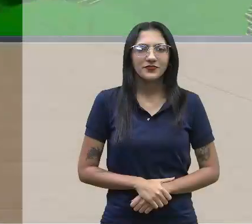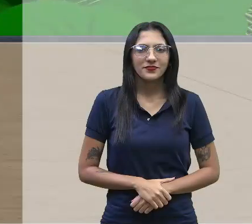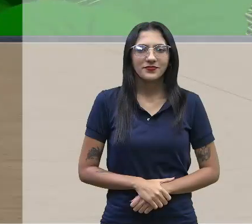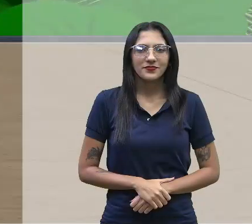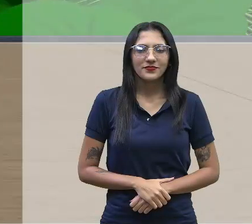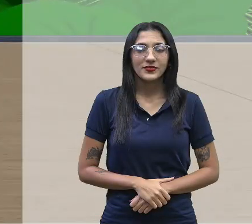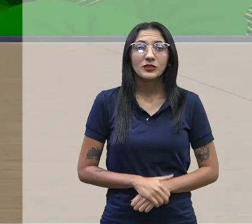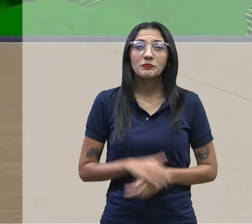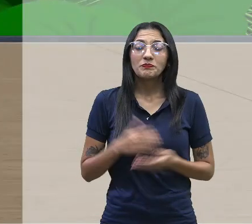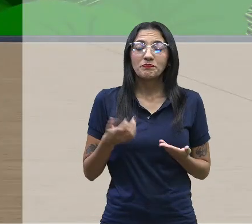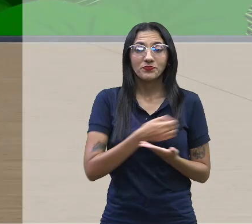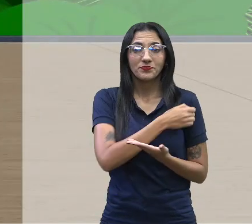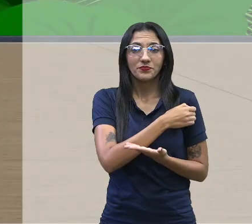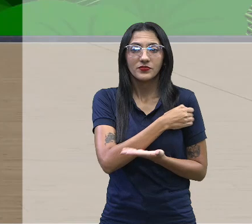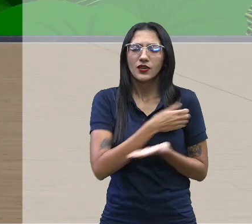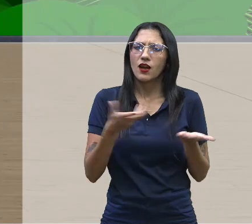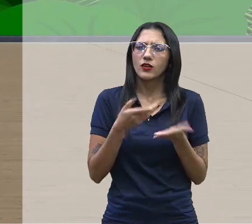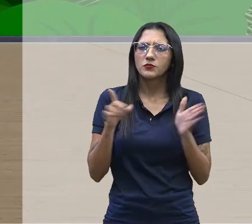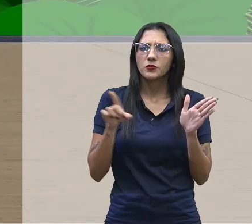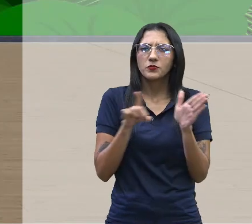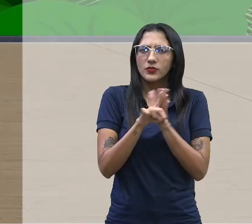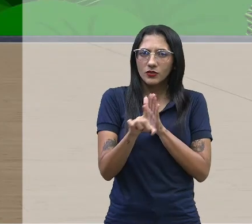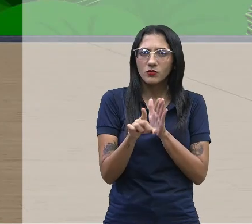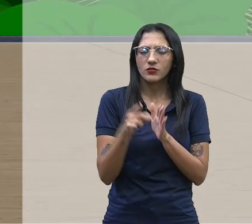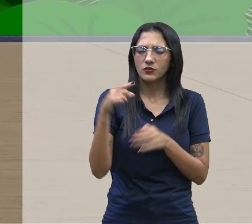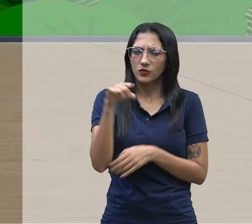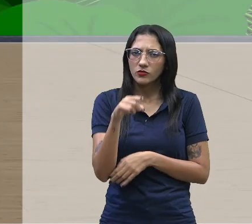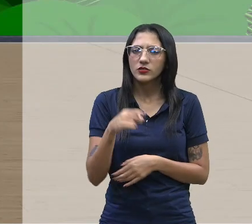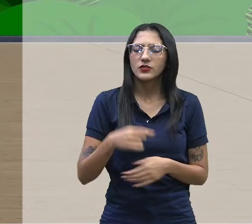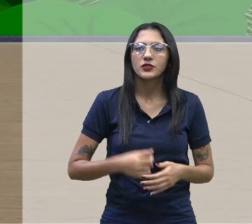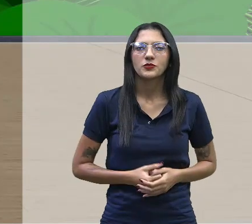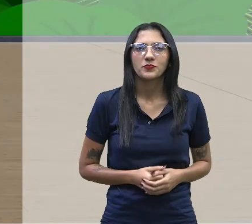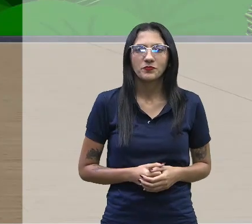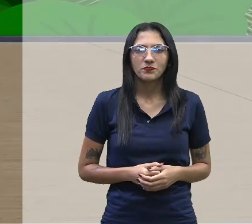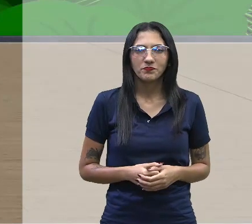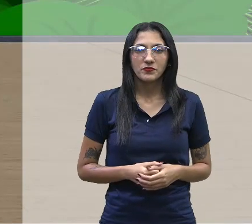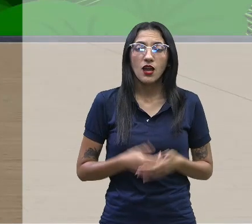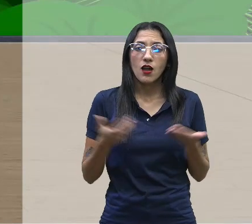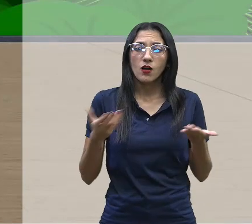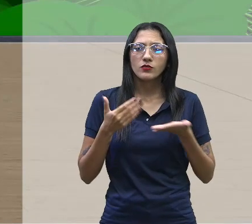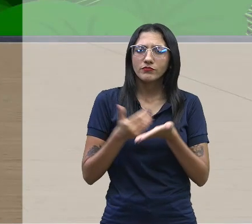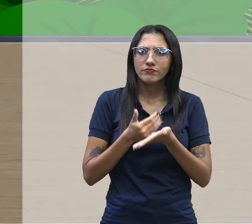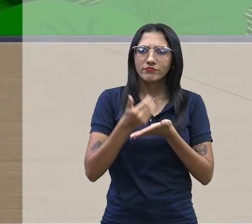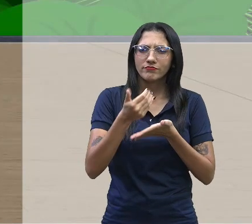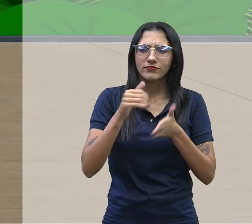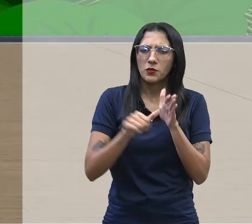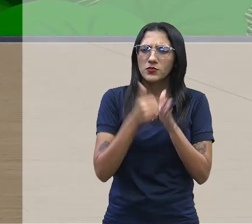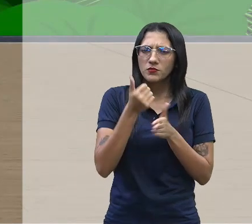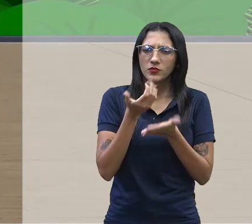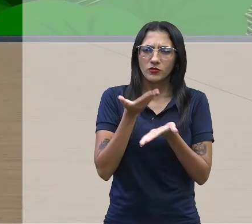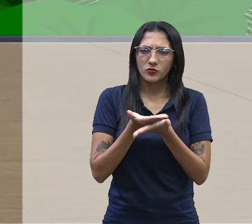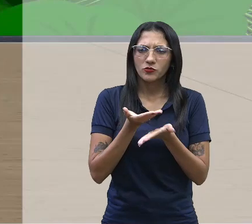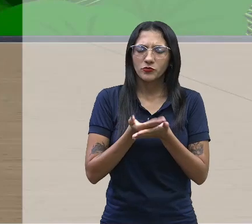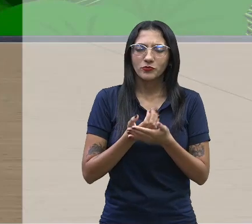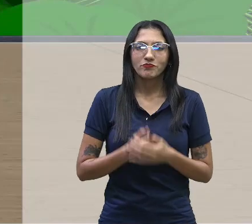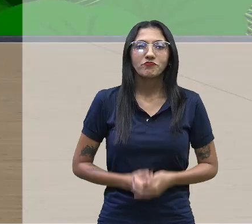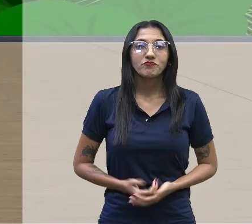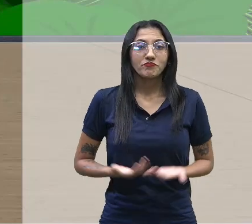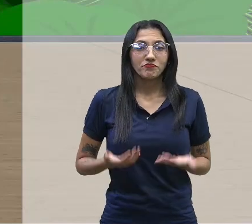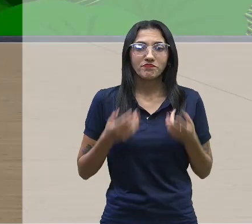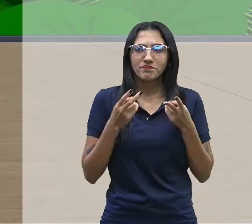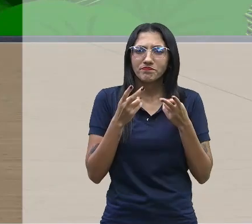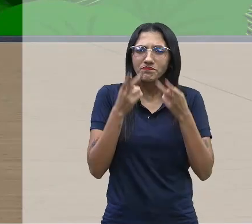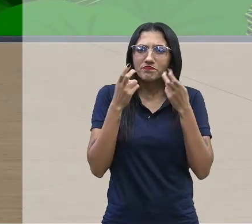Então, turmas, eu tenho uma pergunta a fazer para vocês para essa nossa primeira aula. Então, acompanhe aí